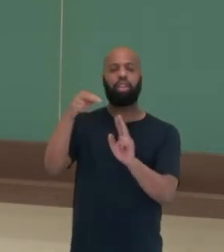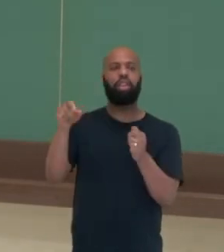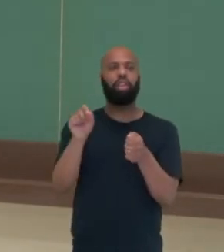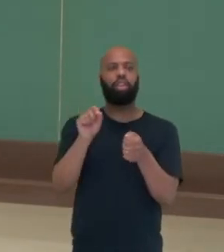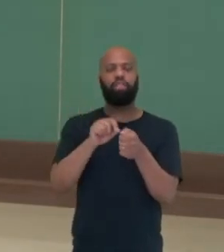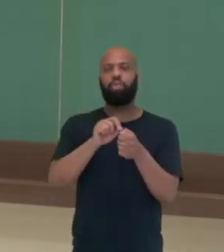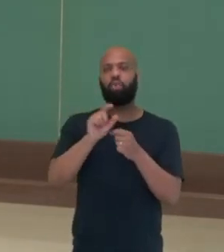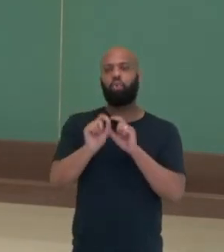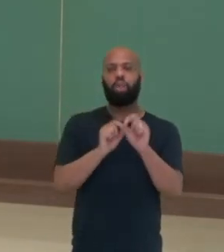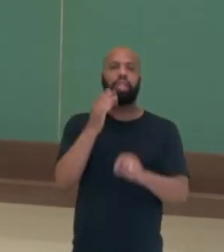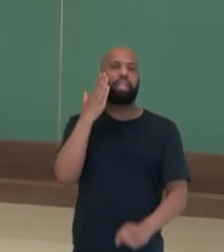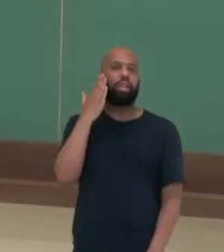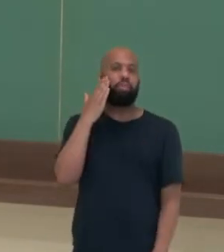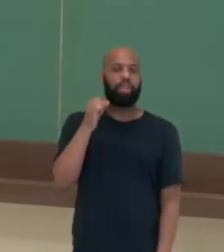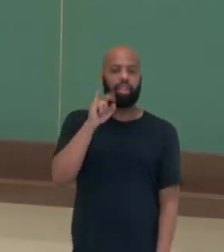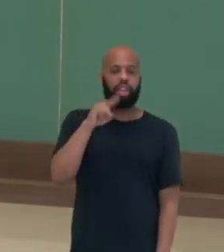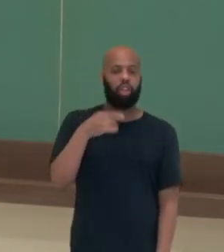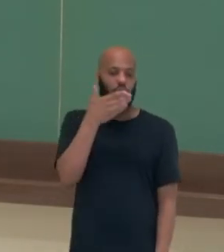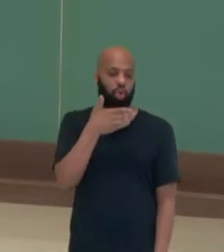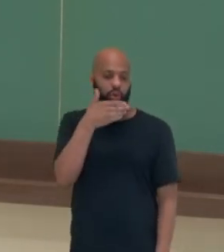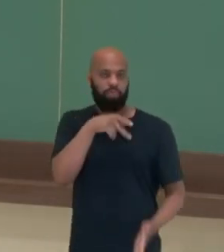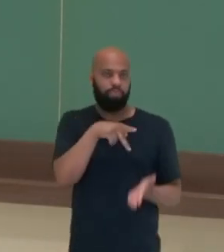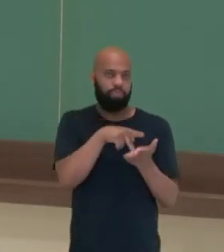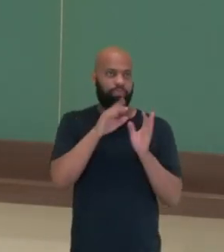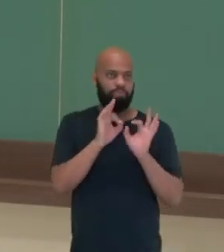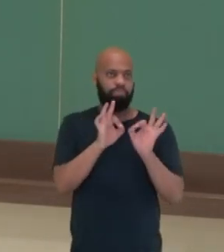medir o grau de doçura